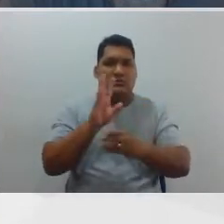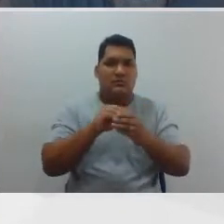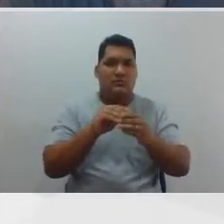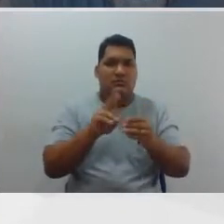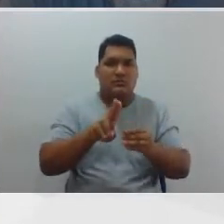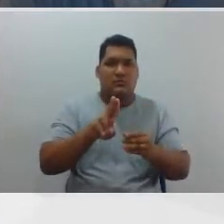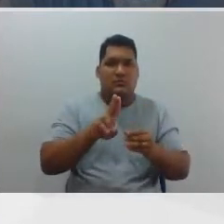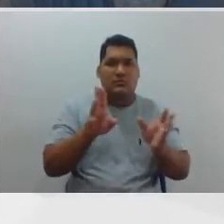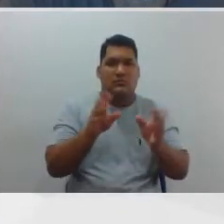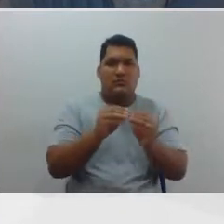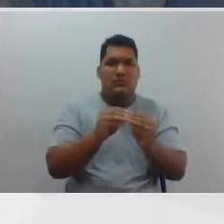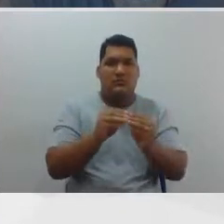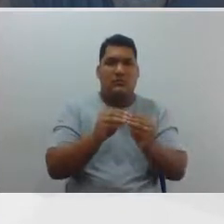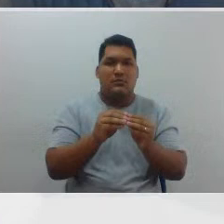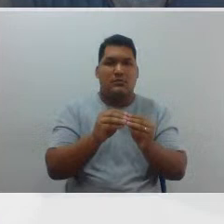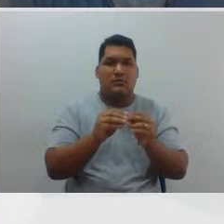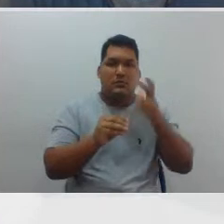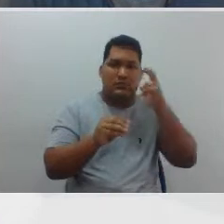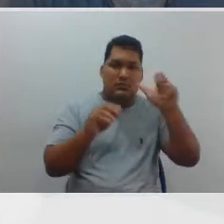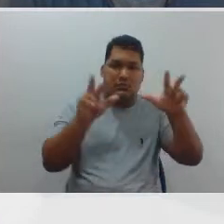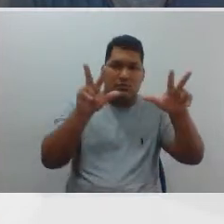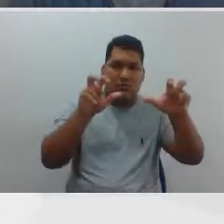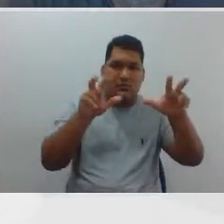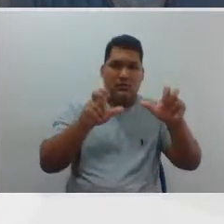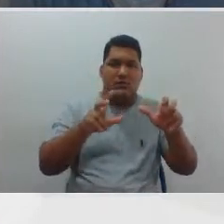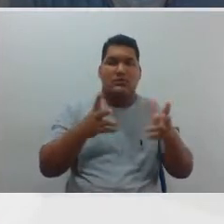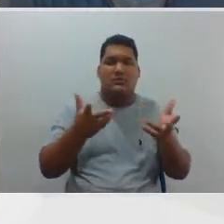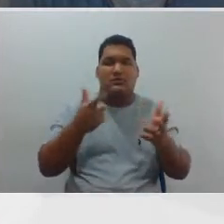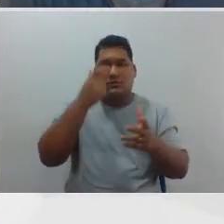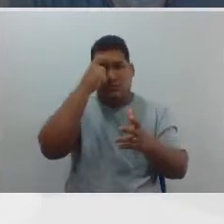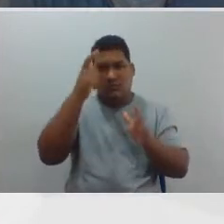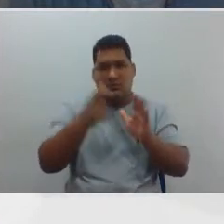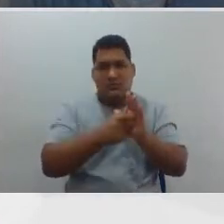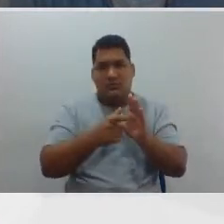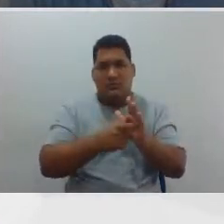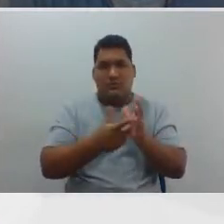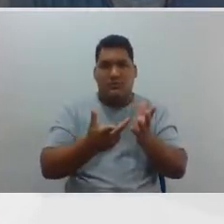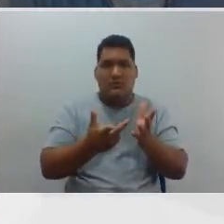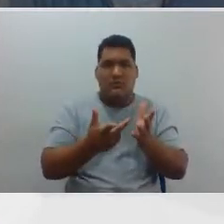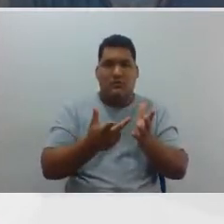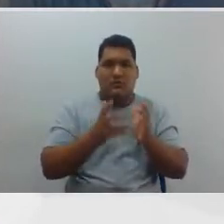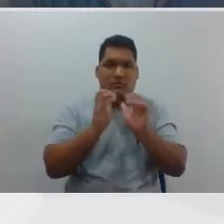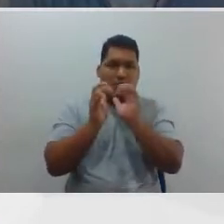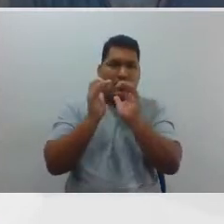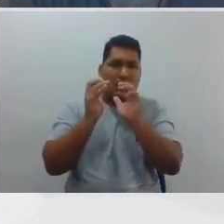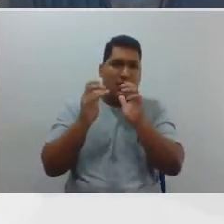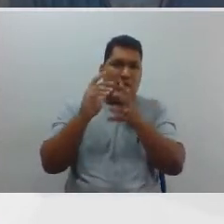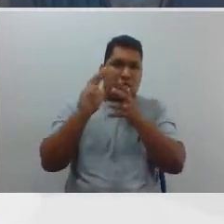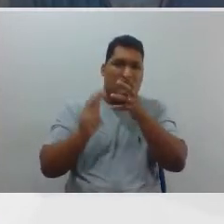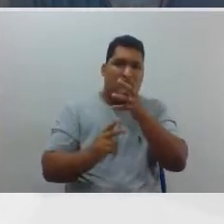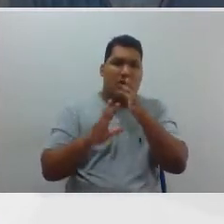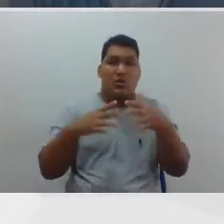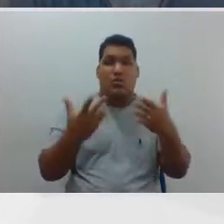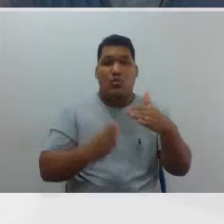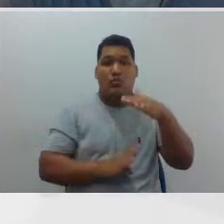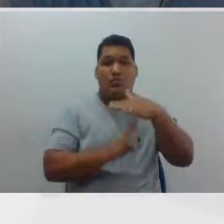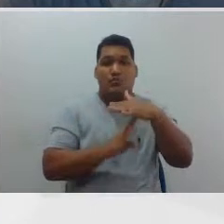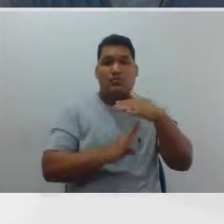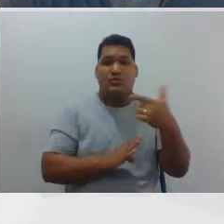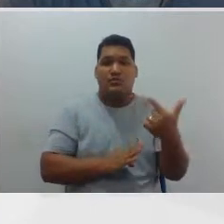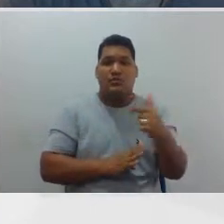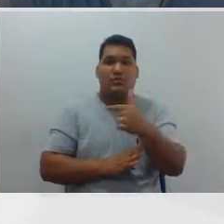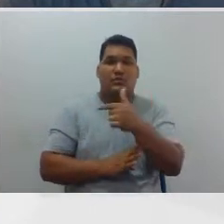as inteligências artificiais, né, redes neurais e fuzz, enfim, ou nós não temos um limite